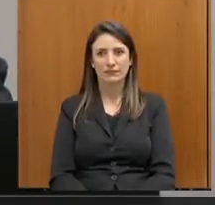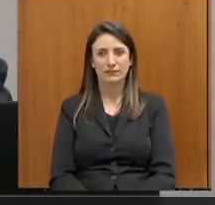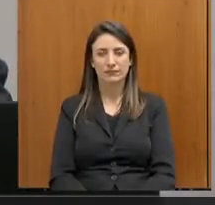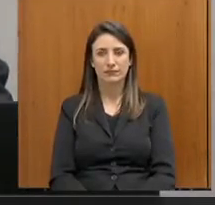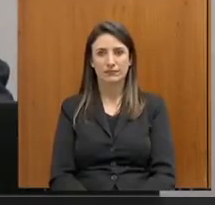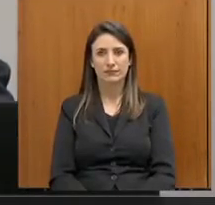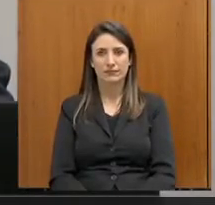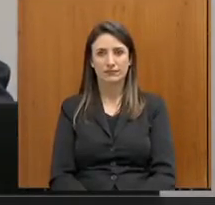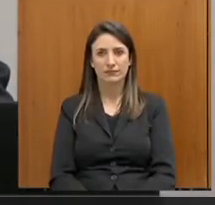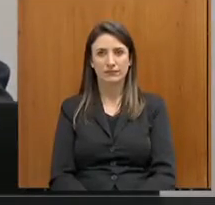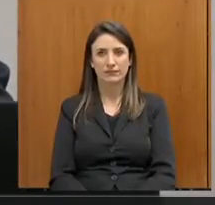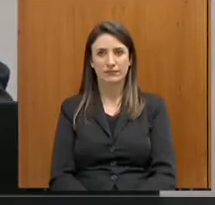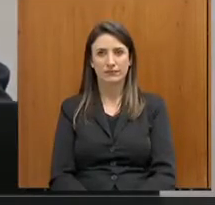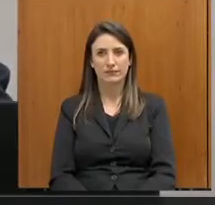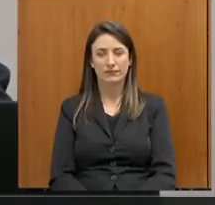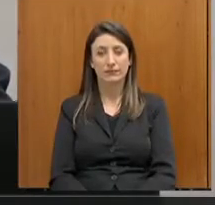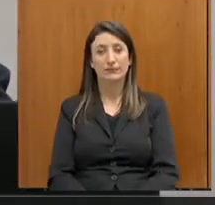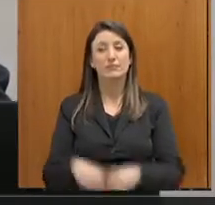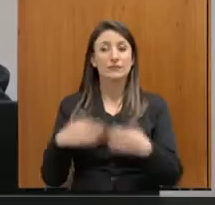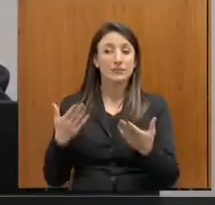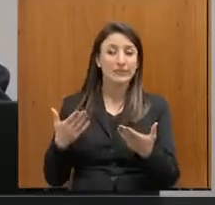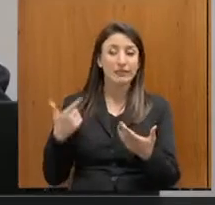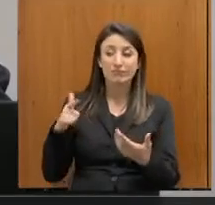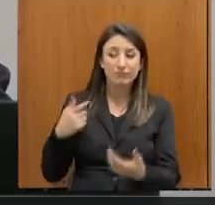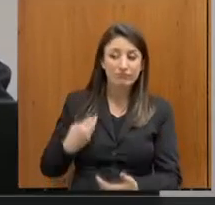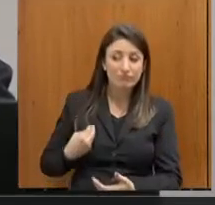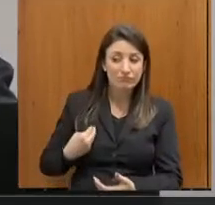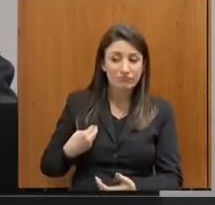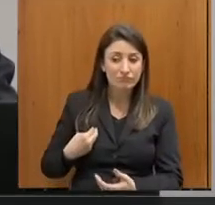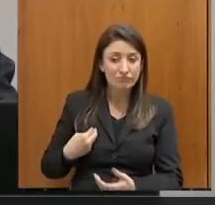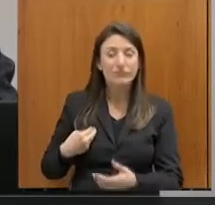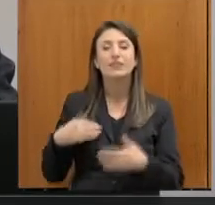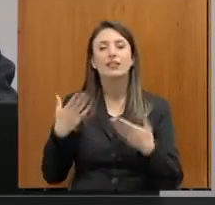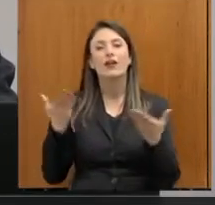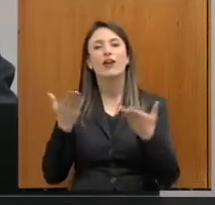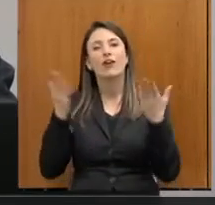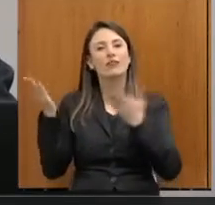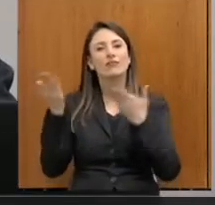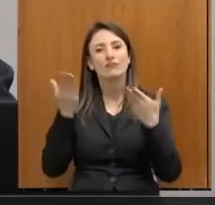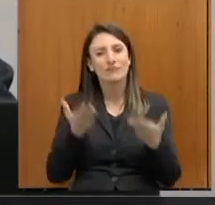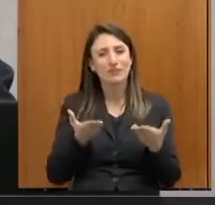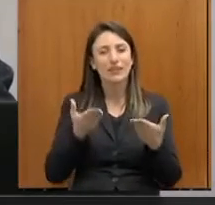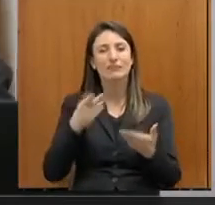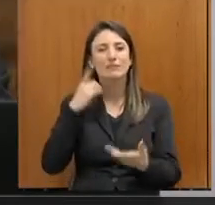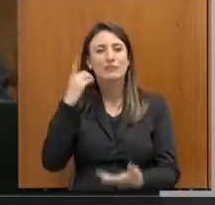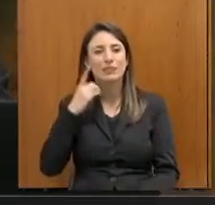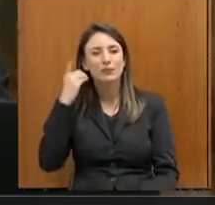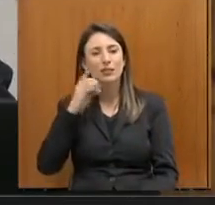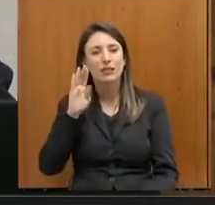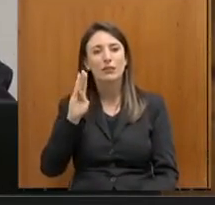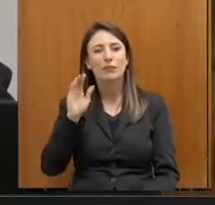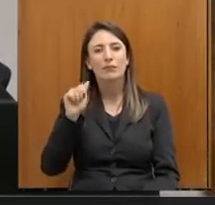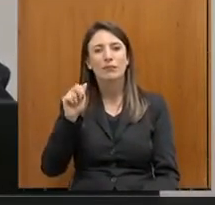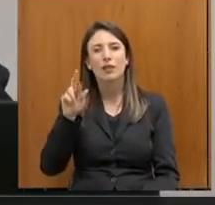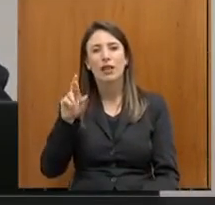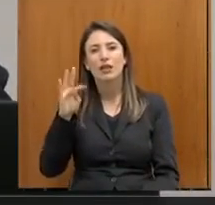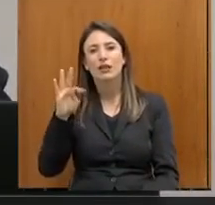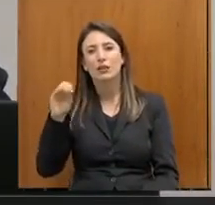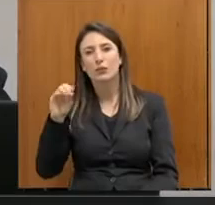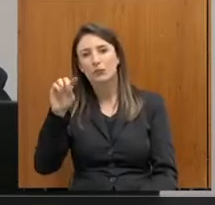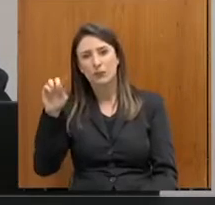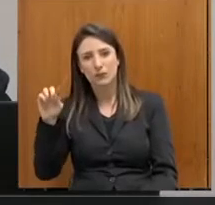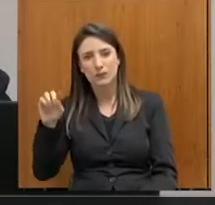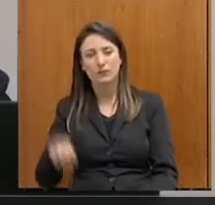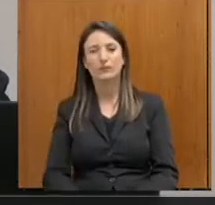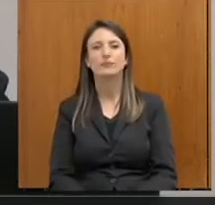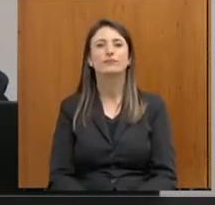qual ausência do deputado Wendel Mesquita passou a palavra para o deputado batom é